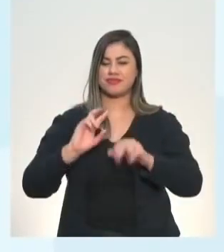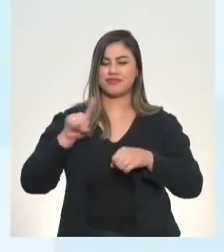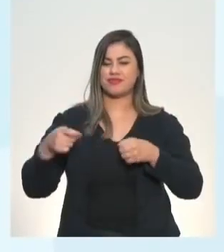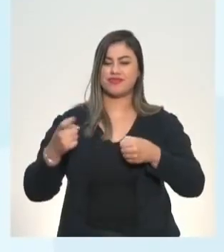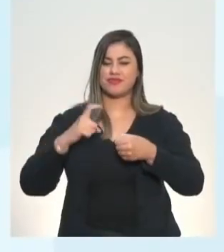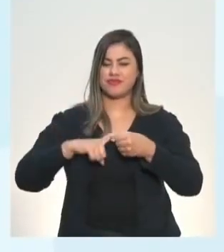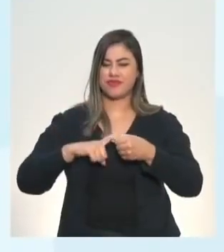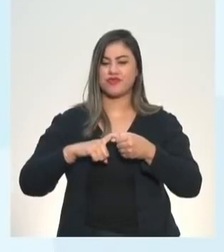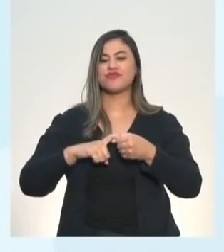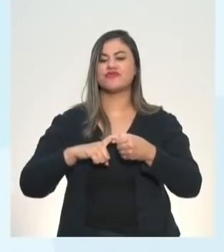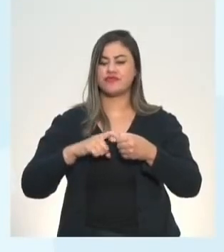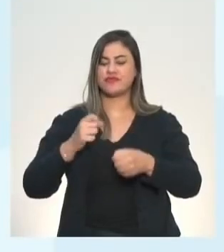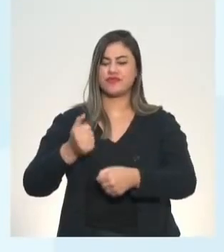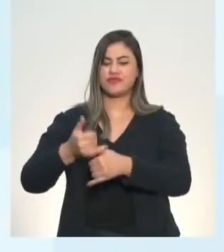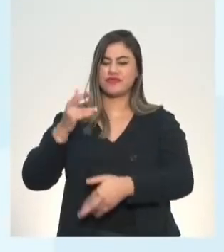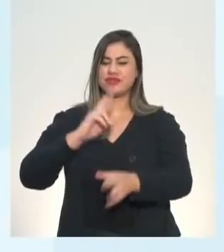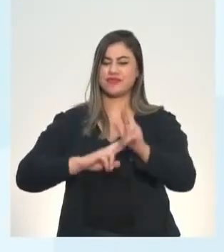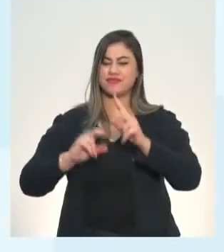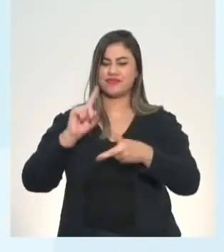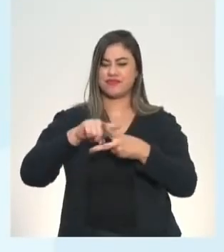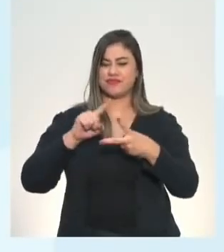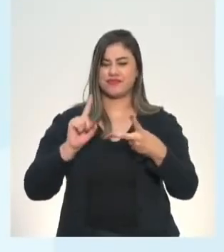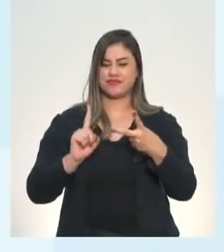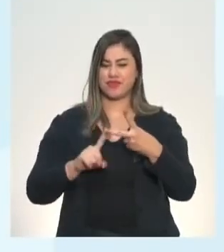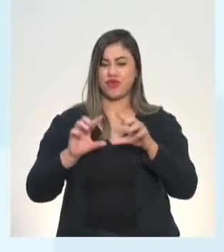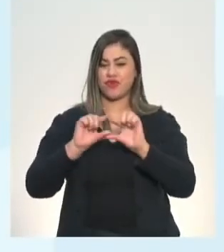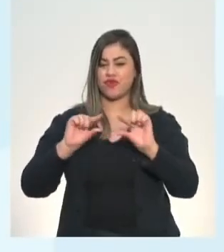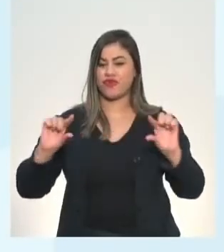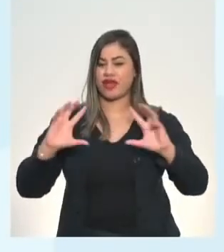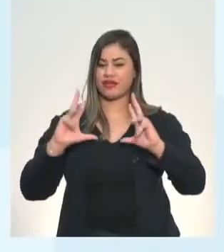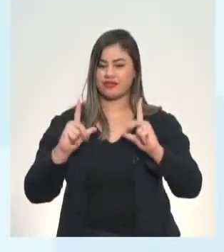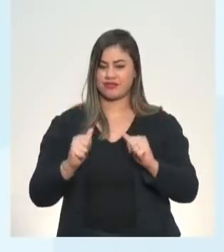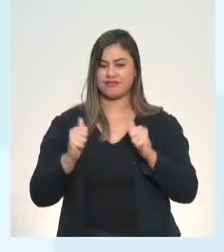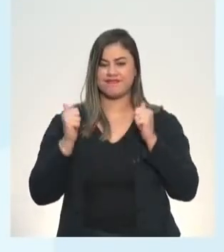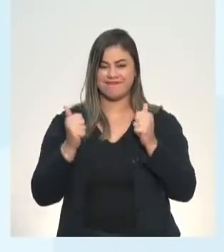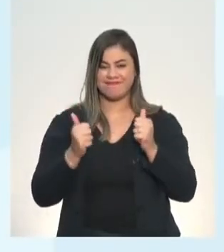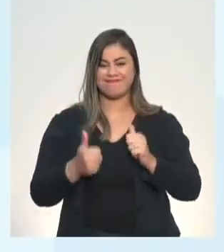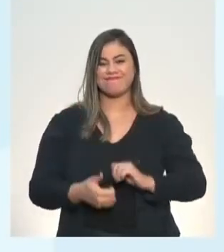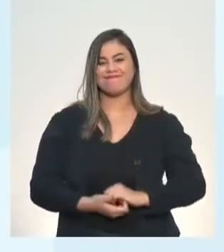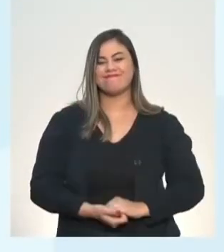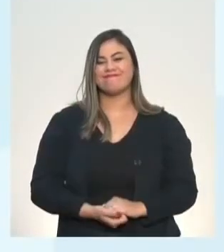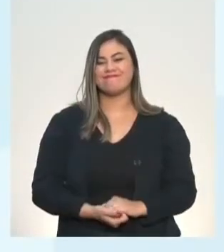volta. E aí vocês respondam as duas questões, frases completas.